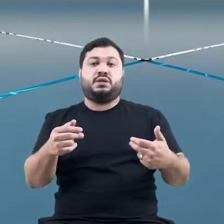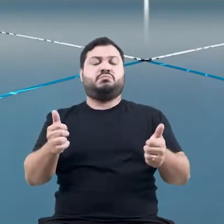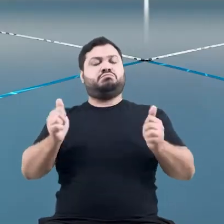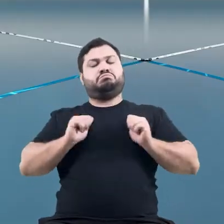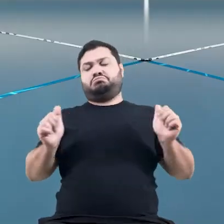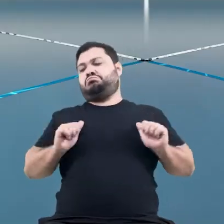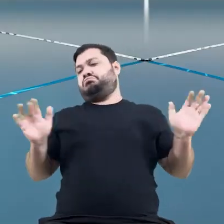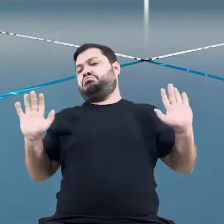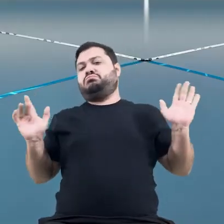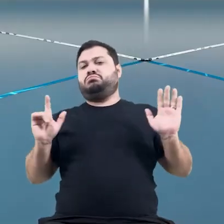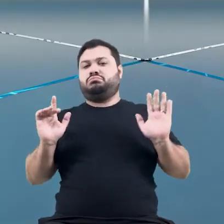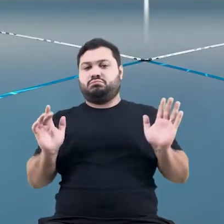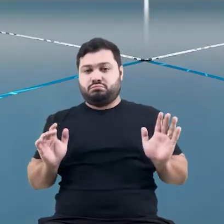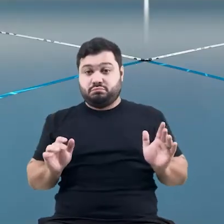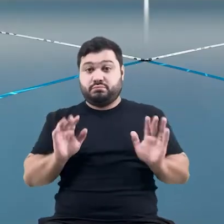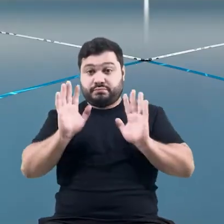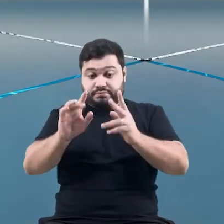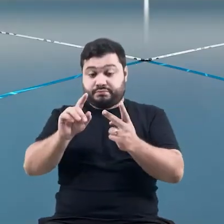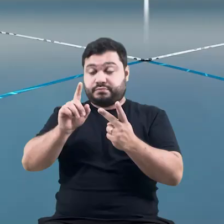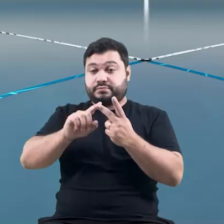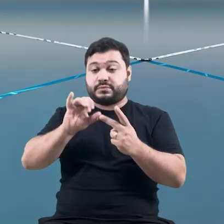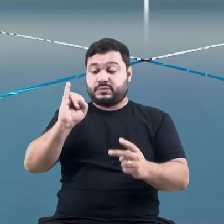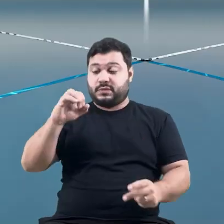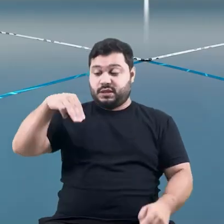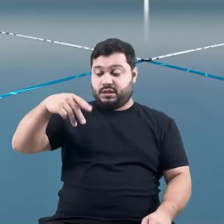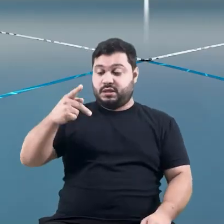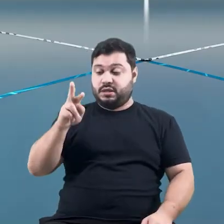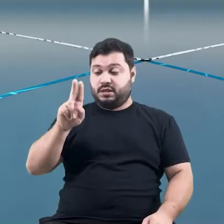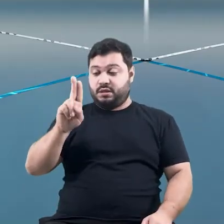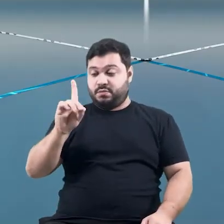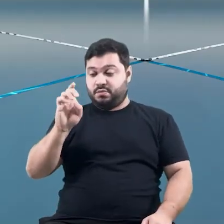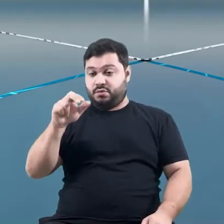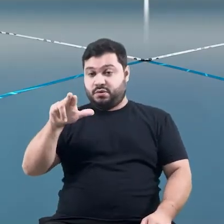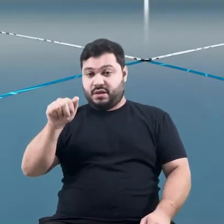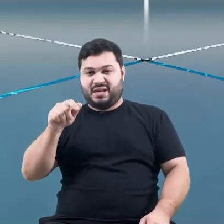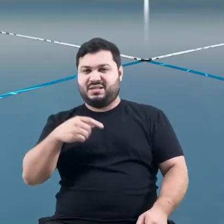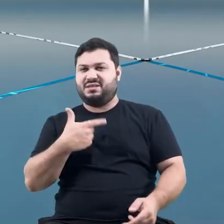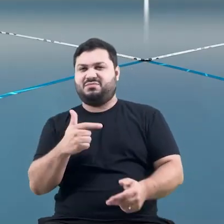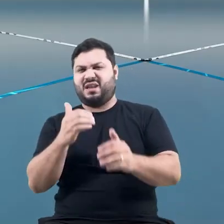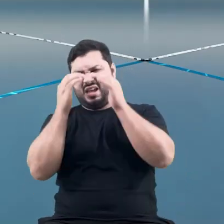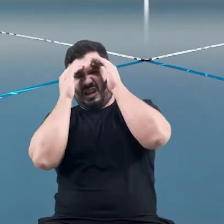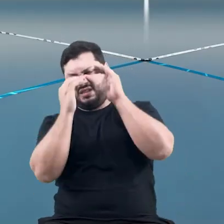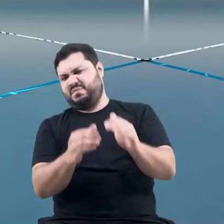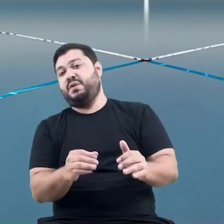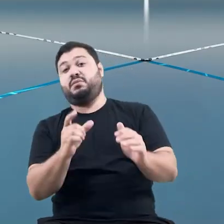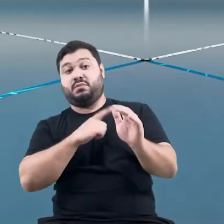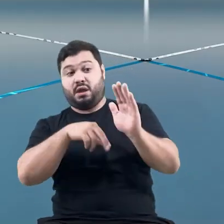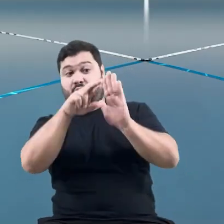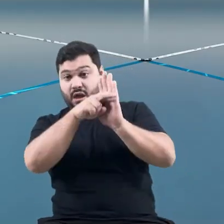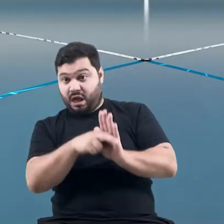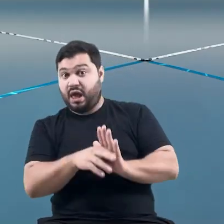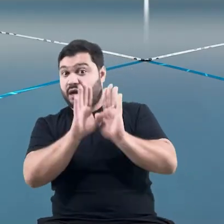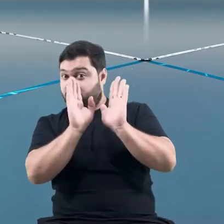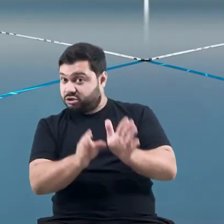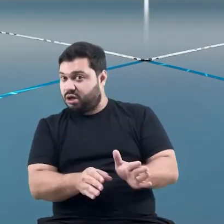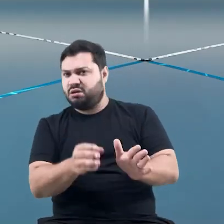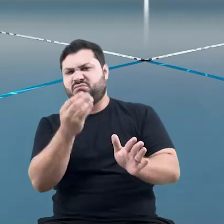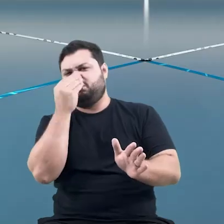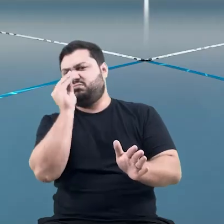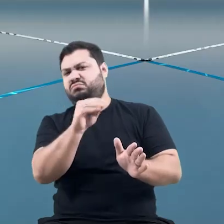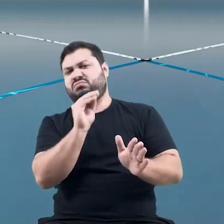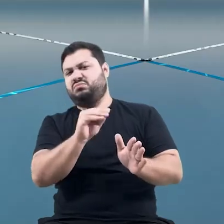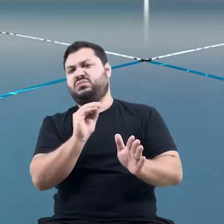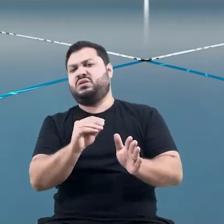ou seja, a omissão em agir. Já a imprudência remete ao desrespeito a uma conduta já